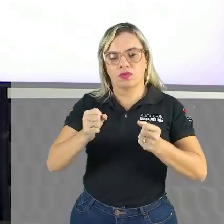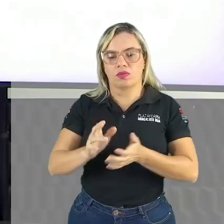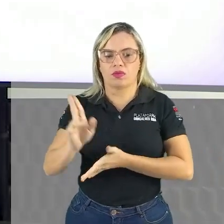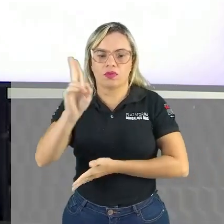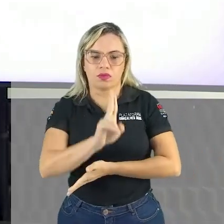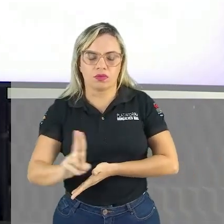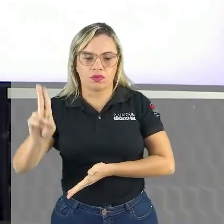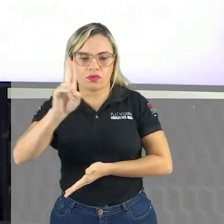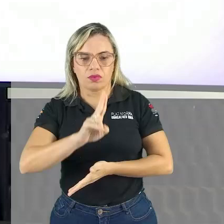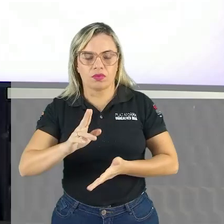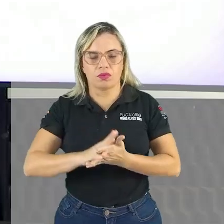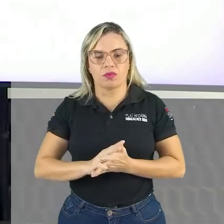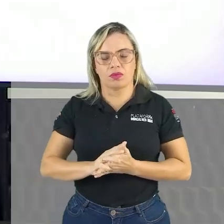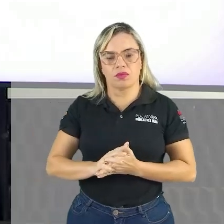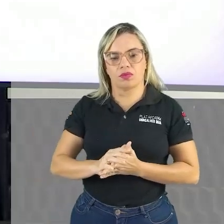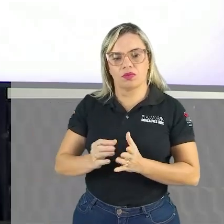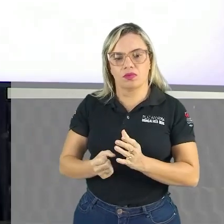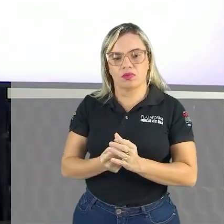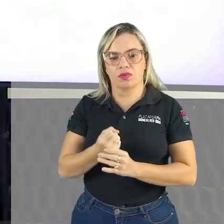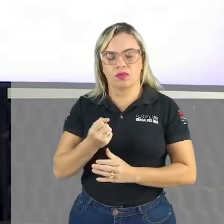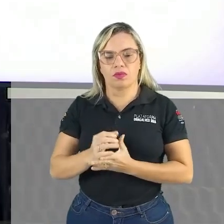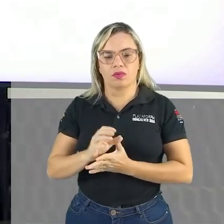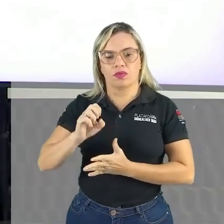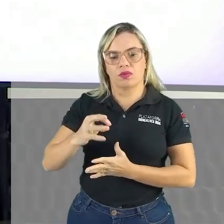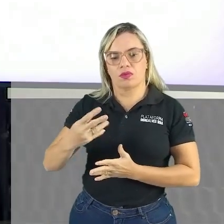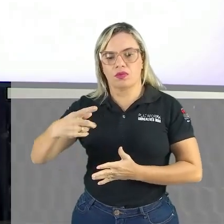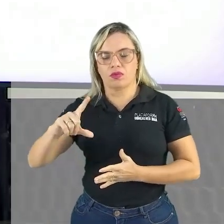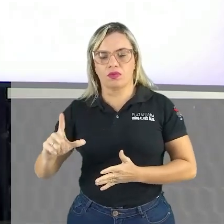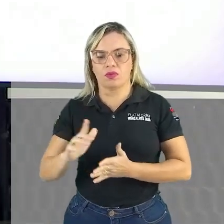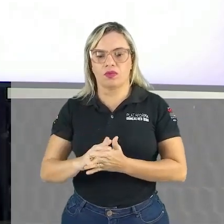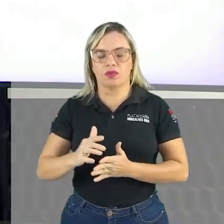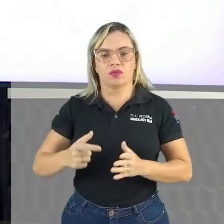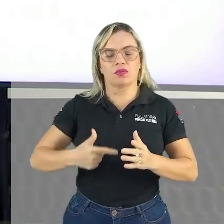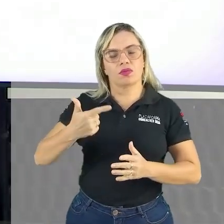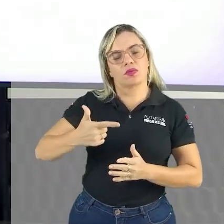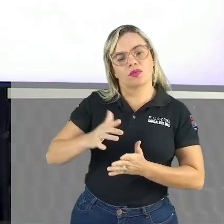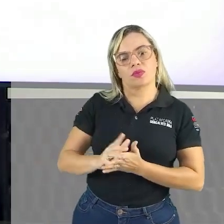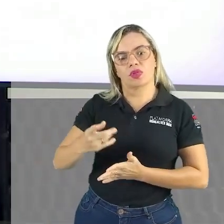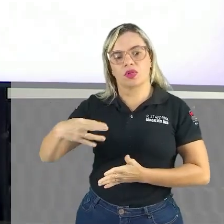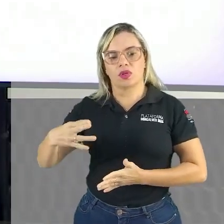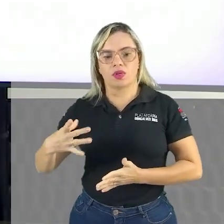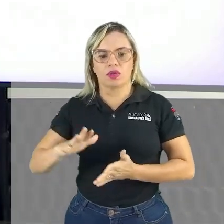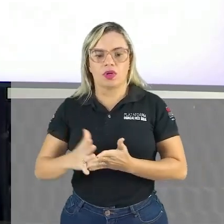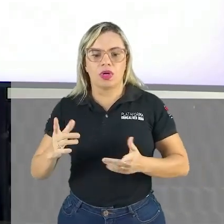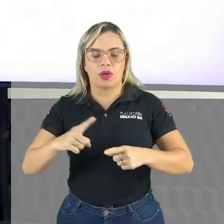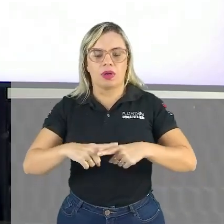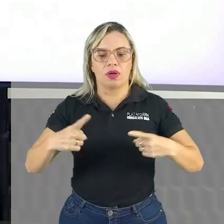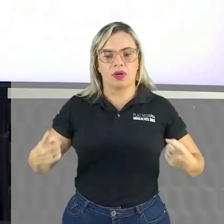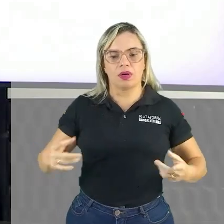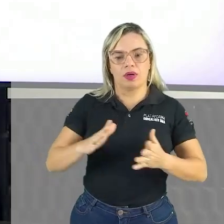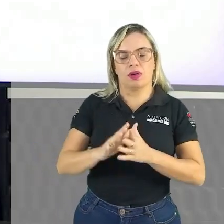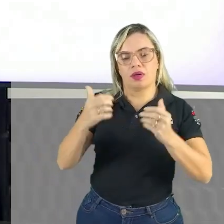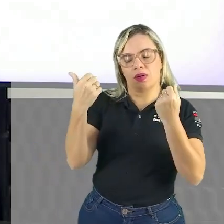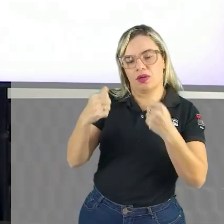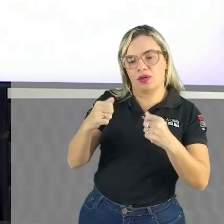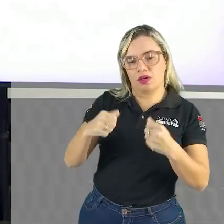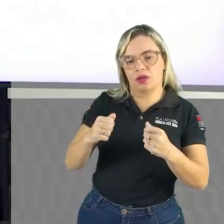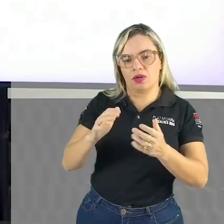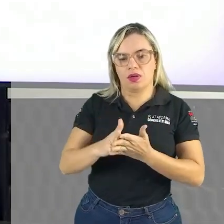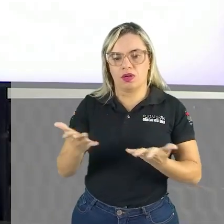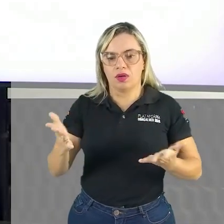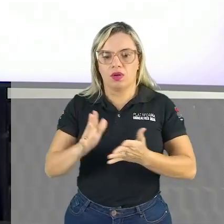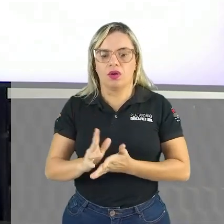pode ser utilizada para a produção de etanol de segunda geração. Entretanto, é necessário que